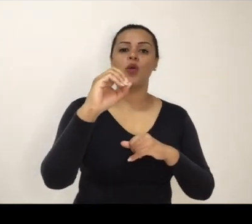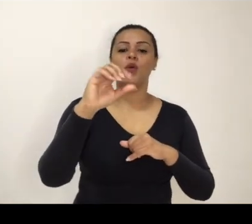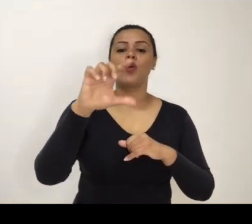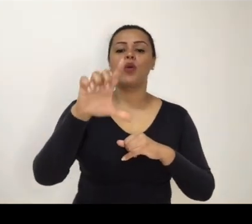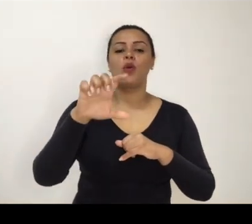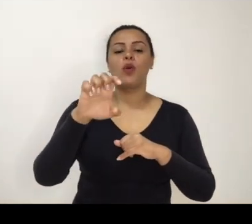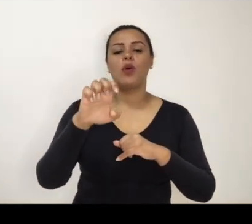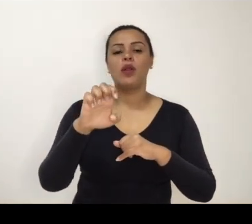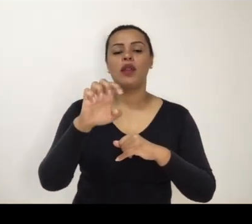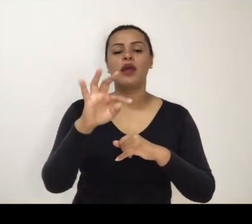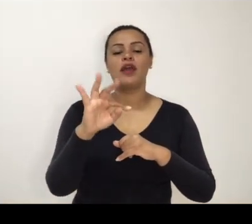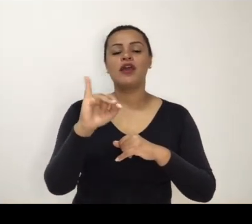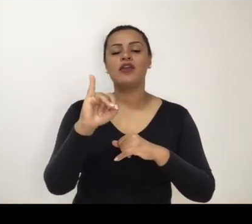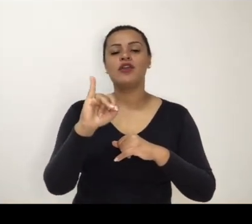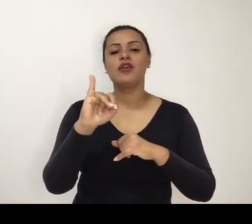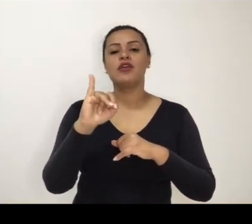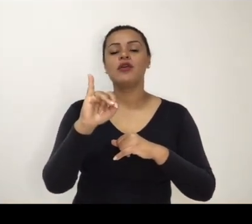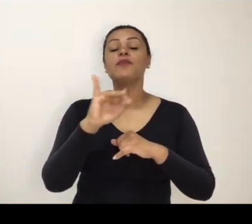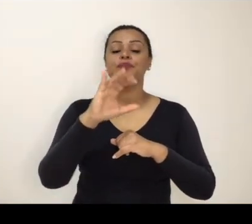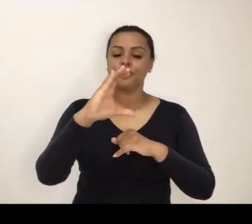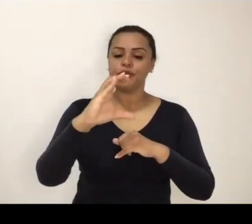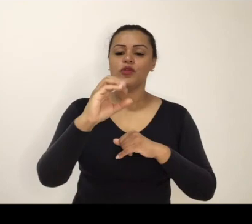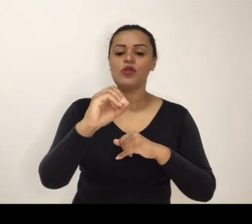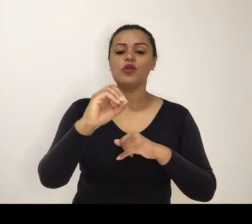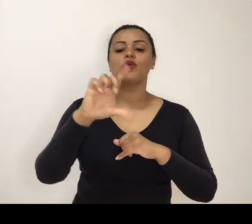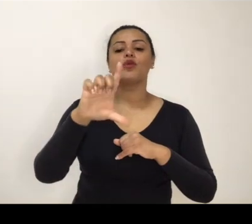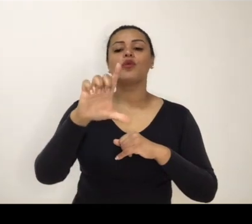palavra emblemática, né? Coletivemo-nos. Vamos,